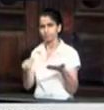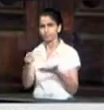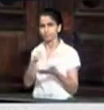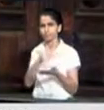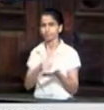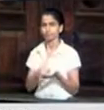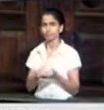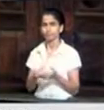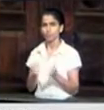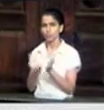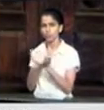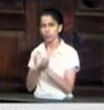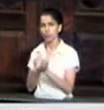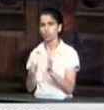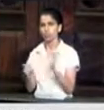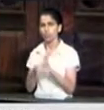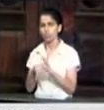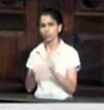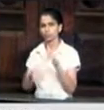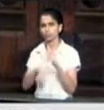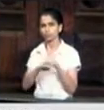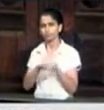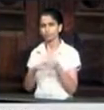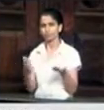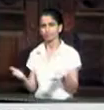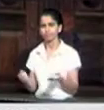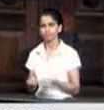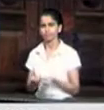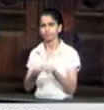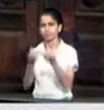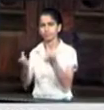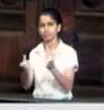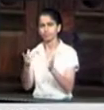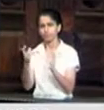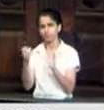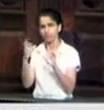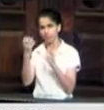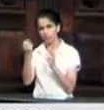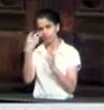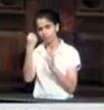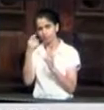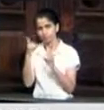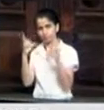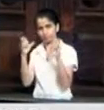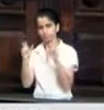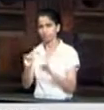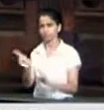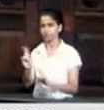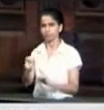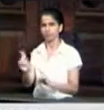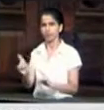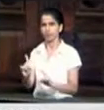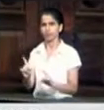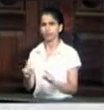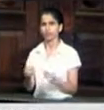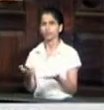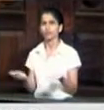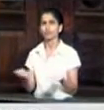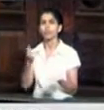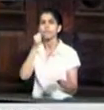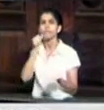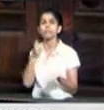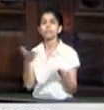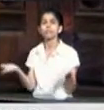seu time de futebol. Ele entregou a foto e o professor, não. Cadê a